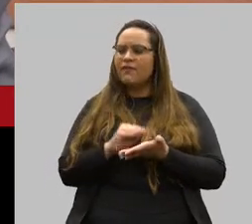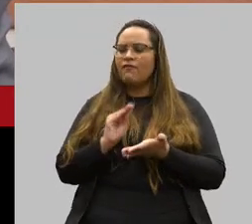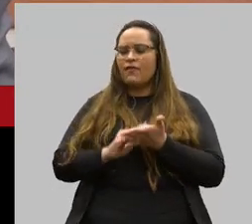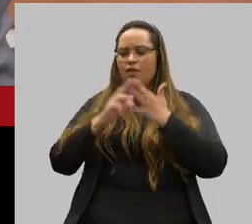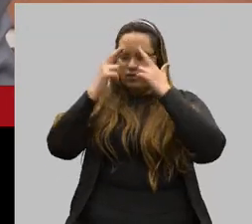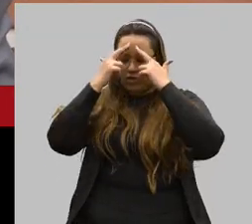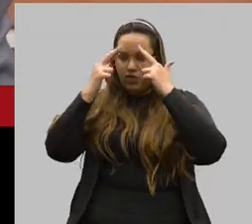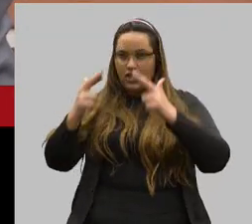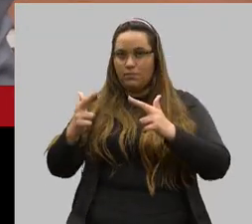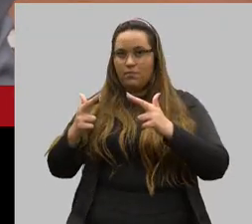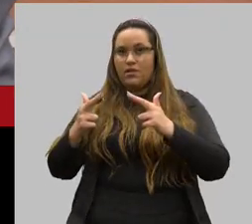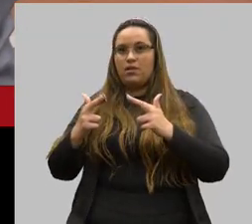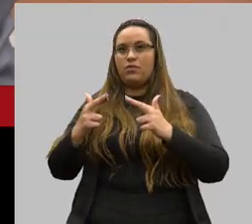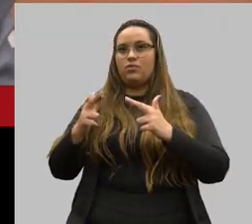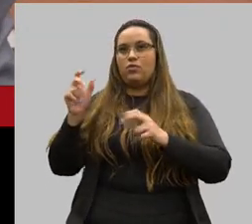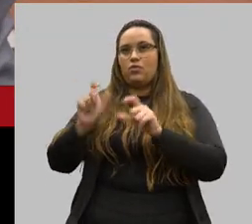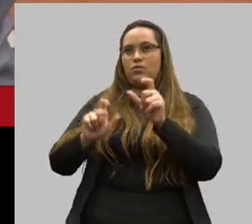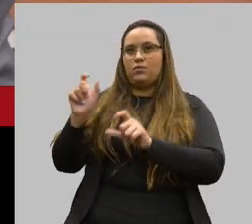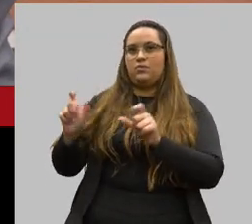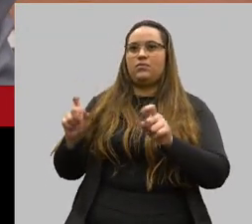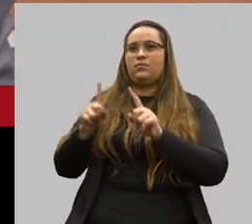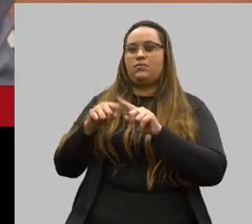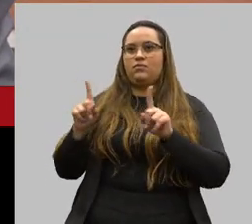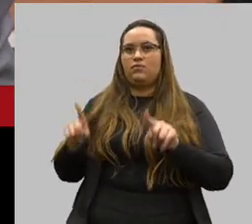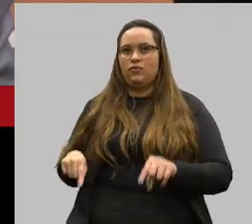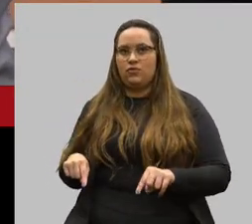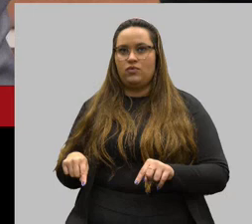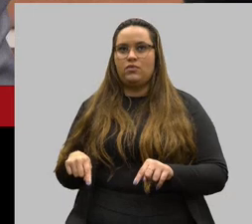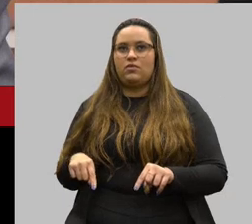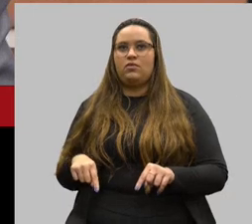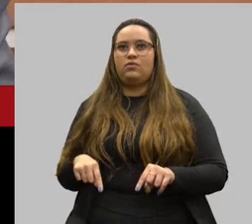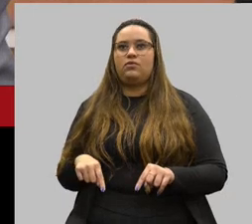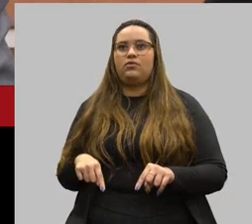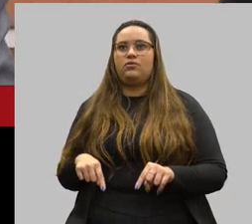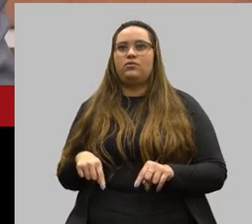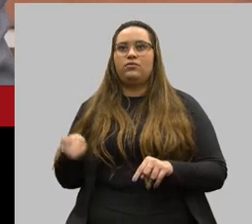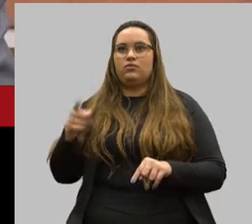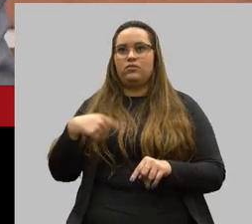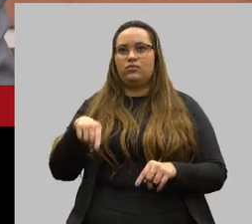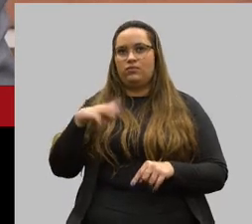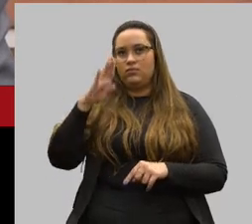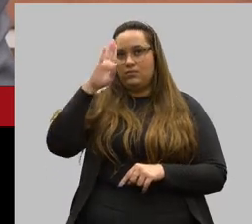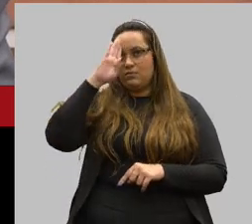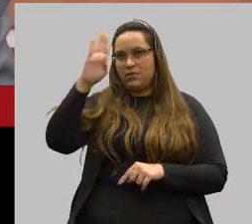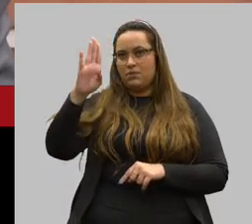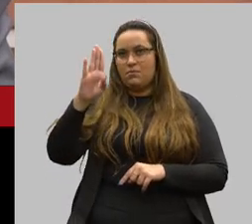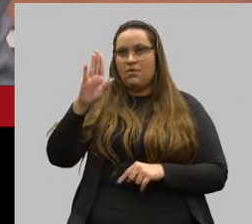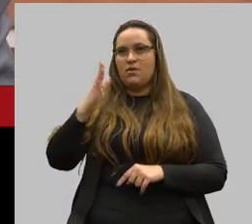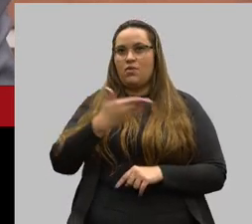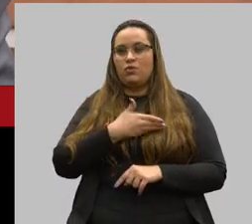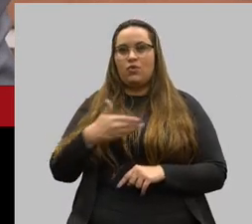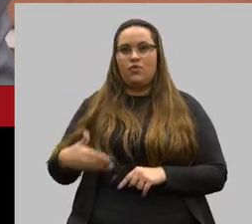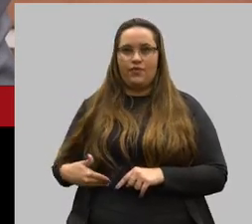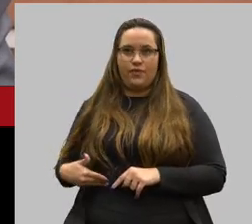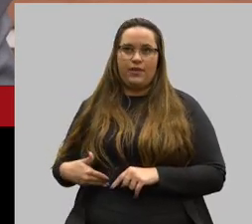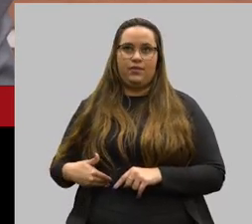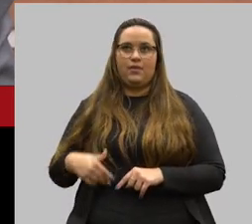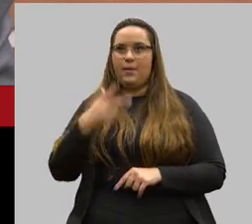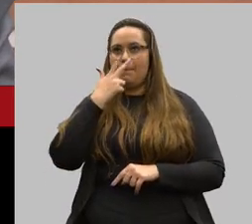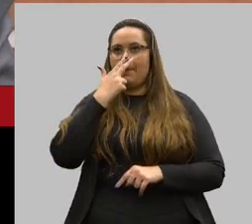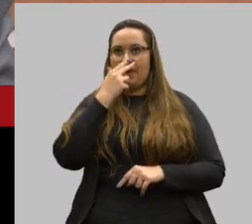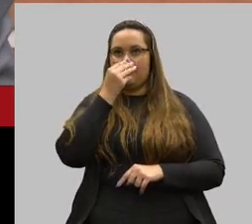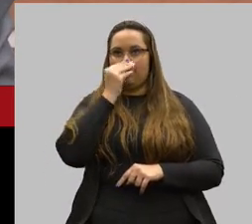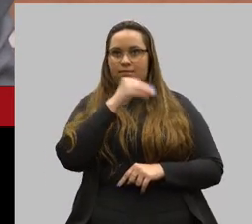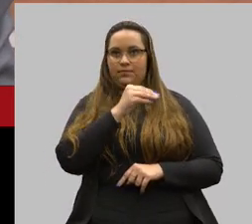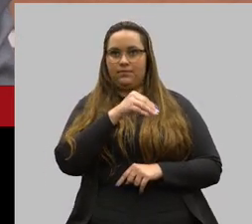polícia civil há um desrespeito com os policiais civis de Minas Gerais por parte do governo governo vem empurrando a todos nós com a barriga daqui